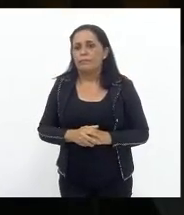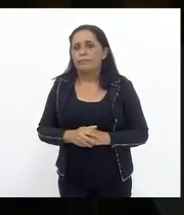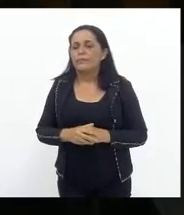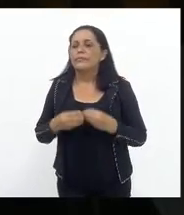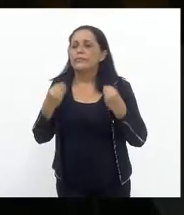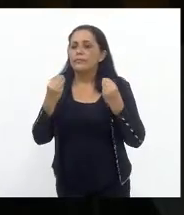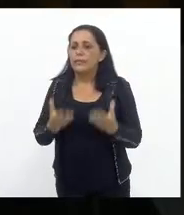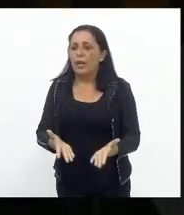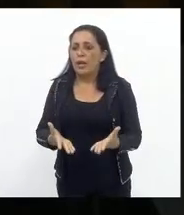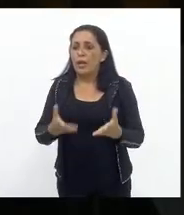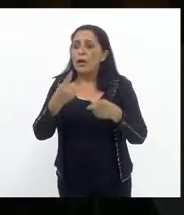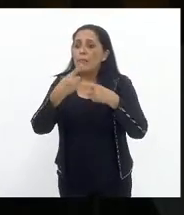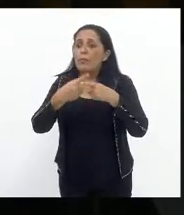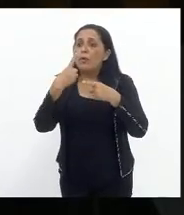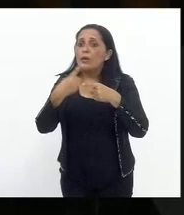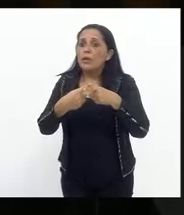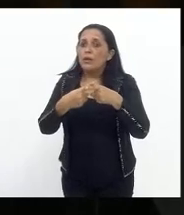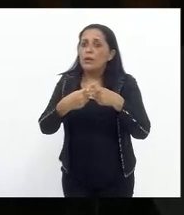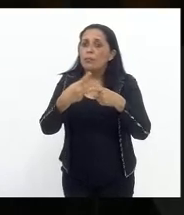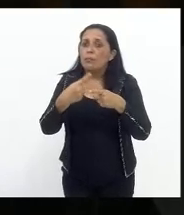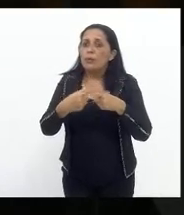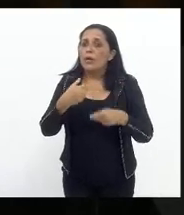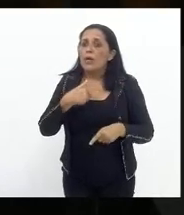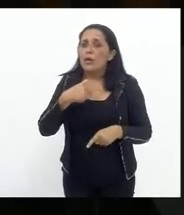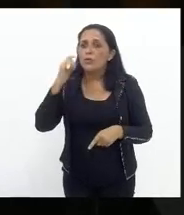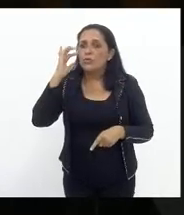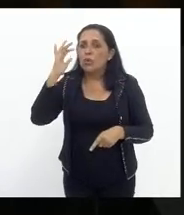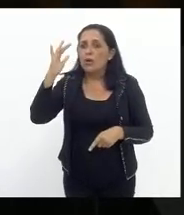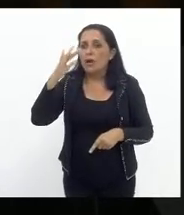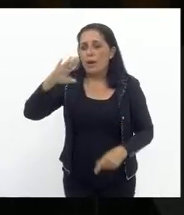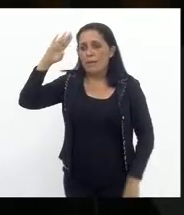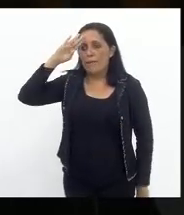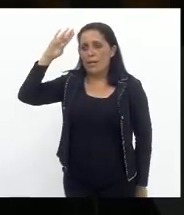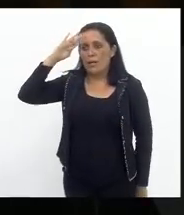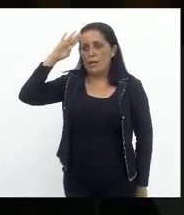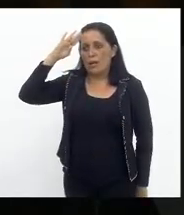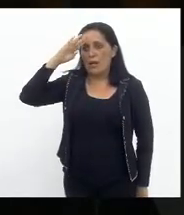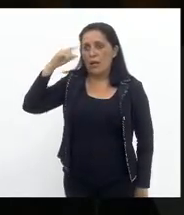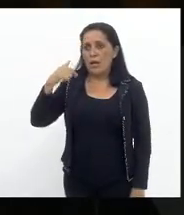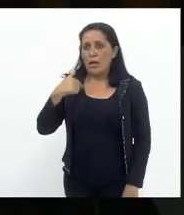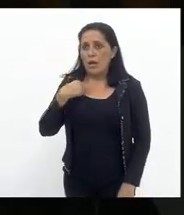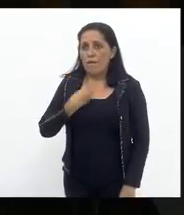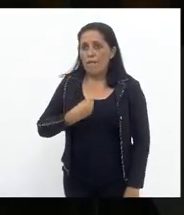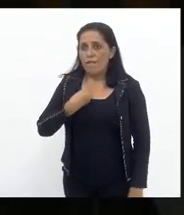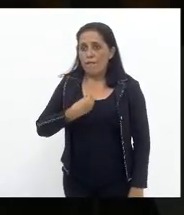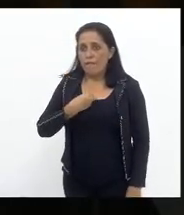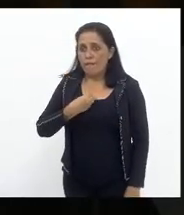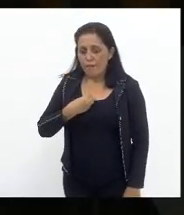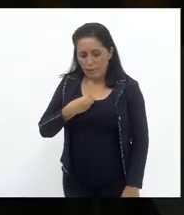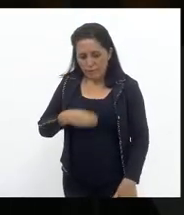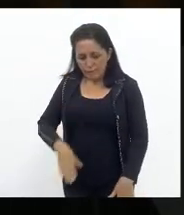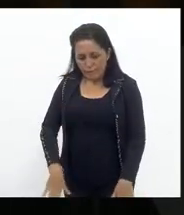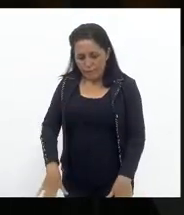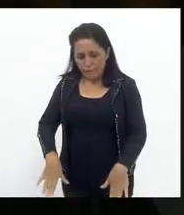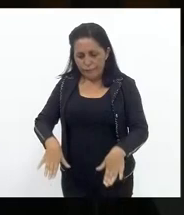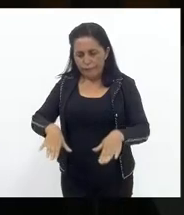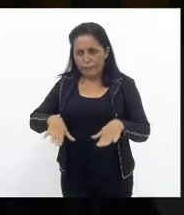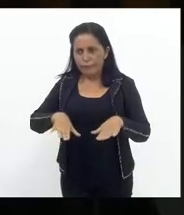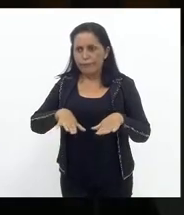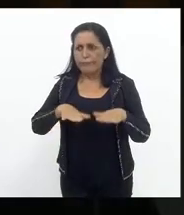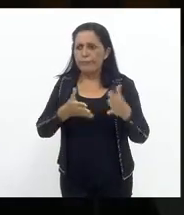Entrega. Sabe por quê? Porque eu sonhei ser militar. Eu vivi a minha infância, a minha